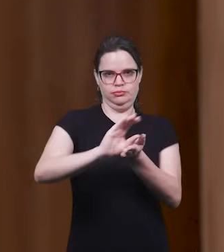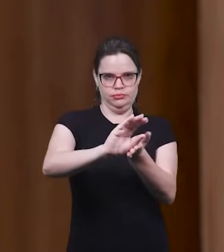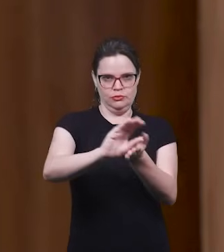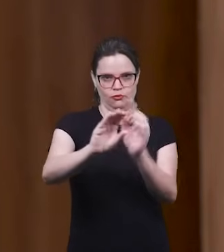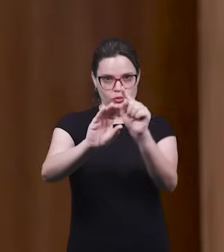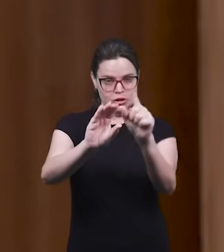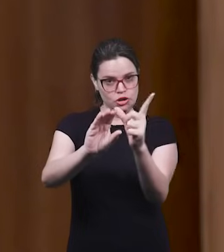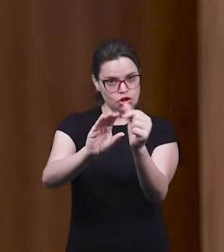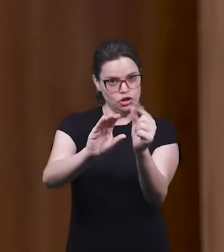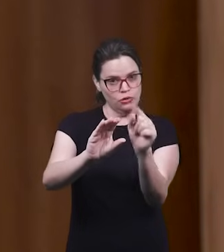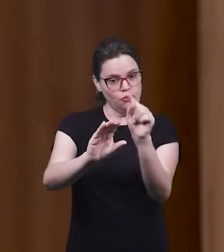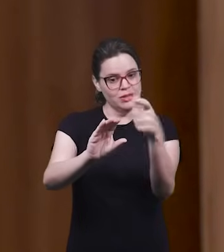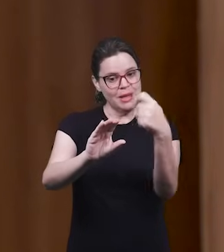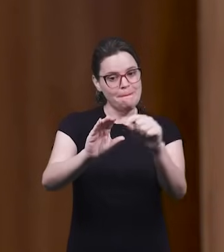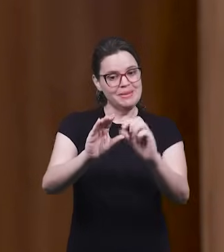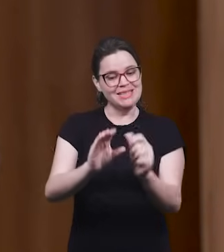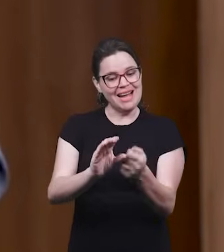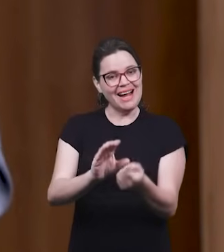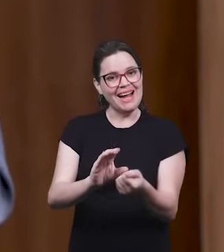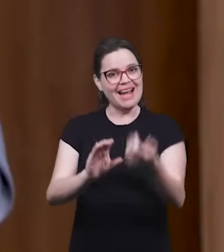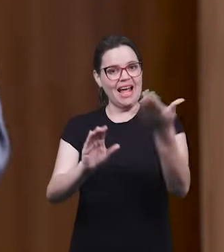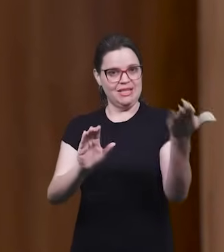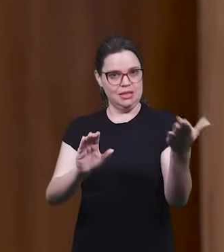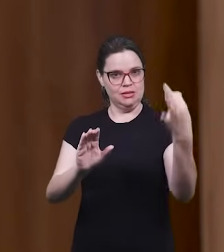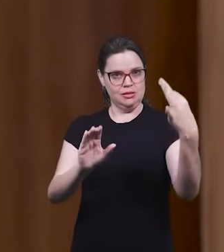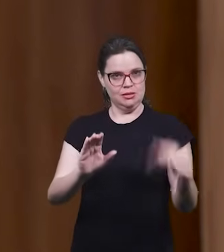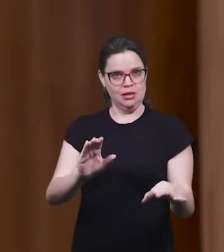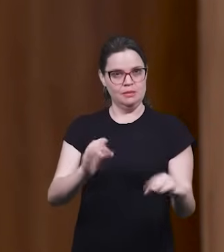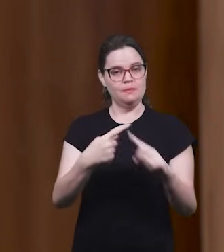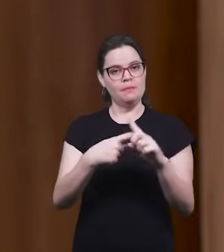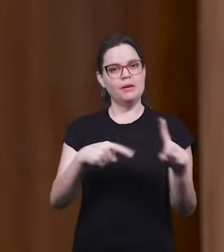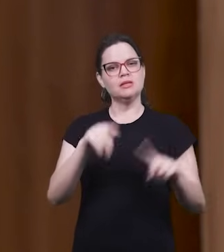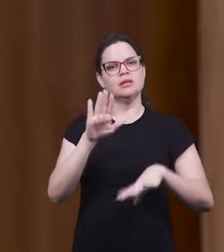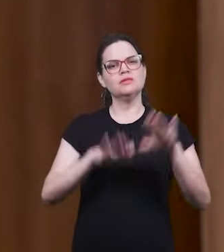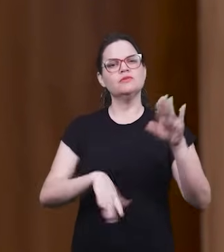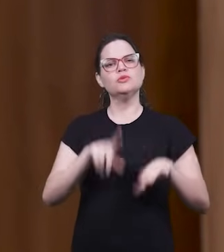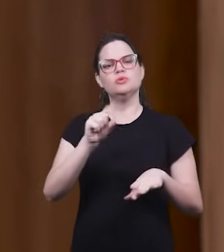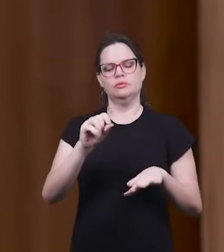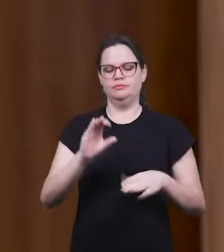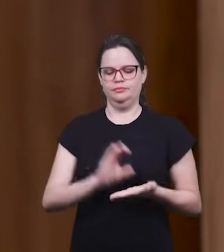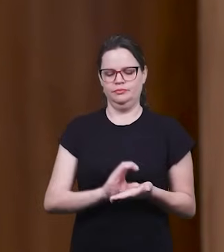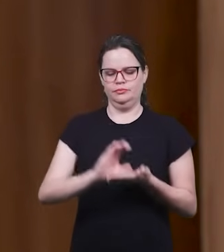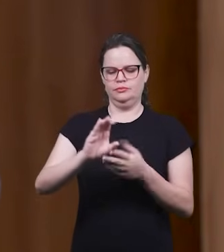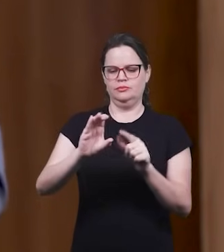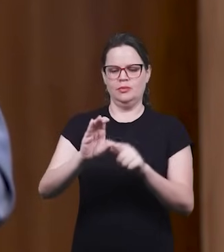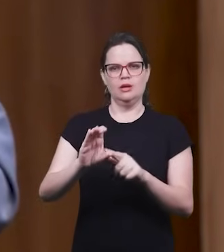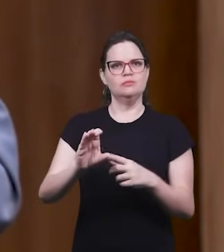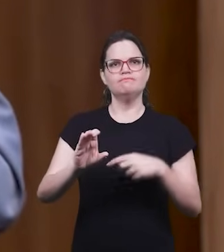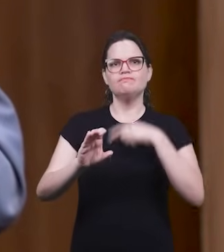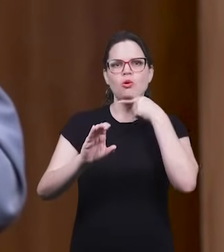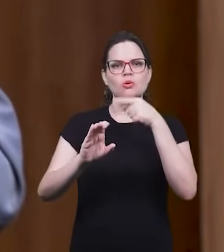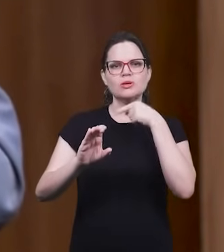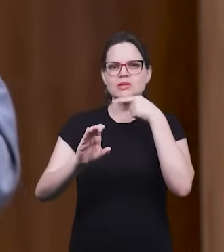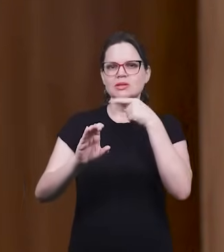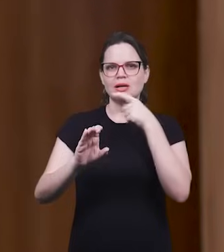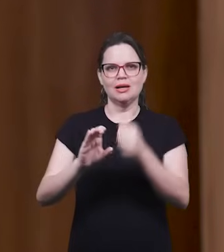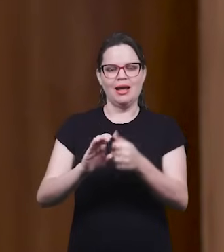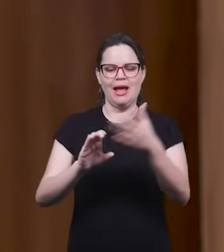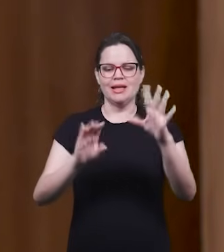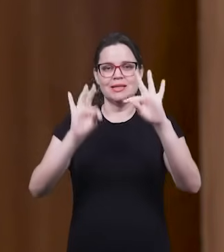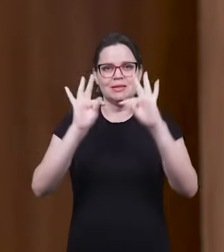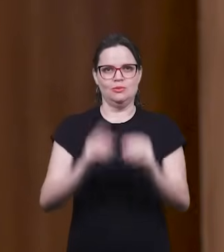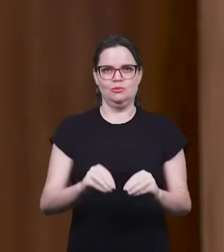você tem que gastar aquilo. E você, às vezes, aquela verba não dá para gastar tudo que você quer.